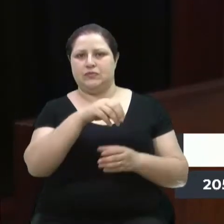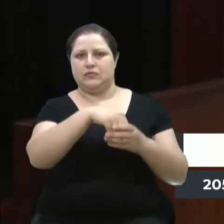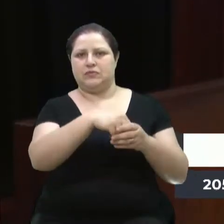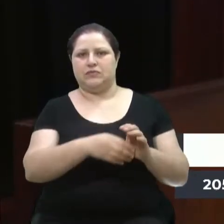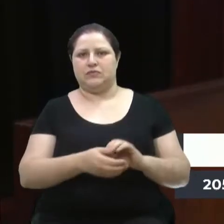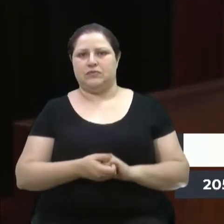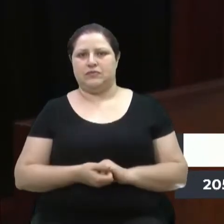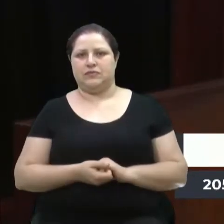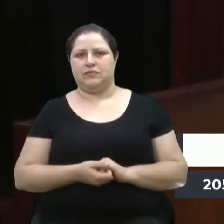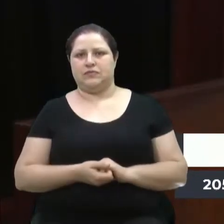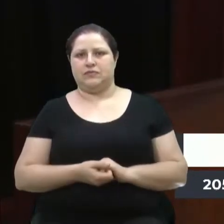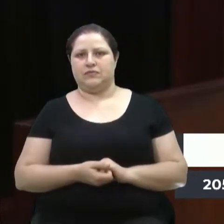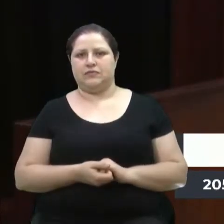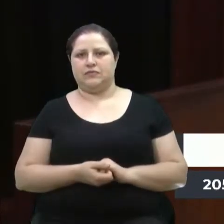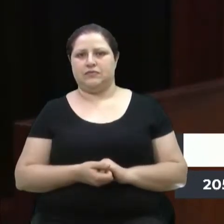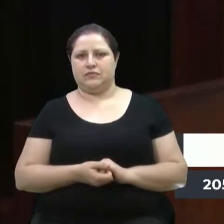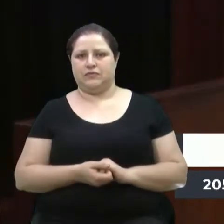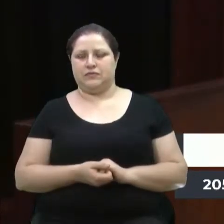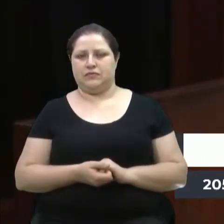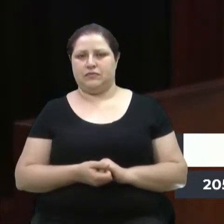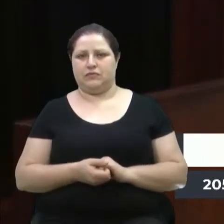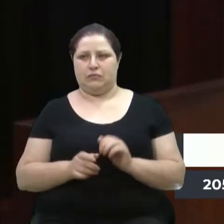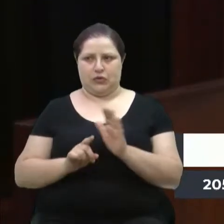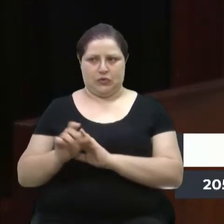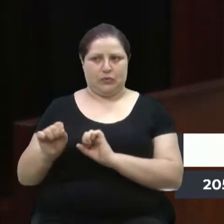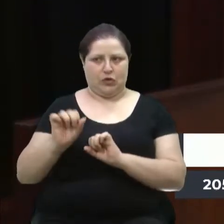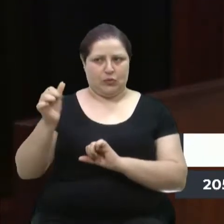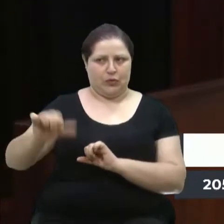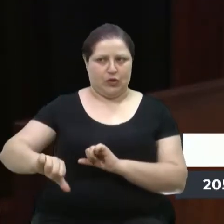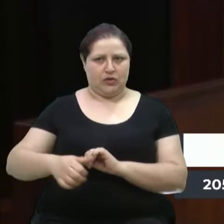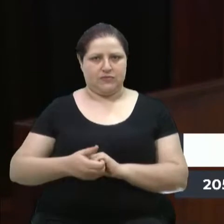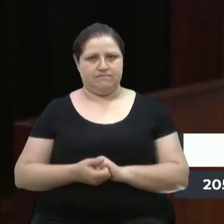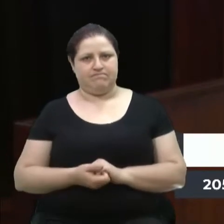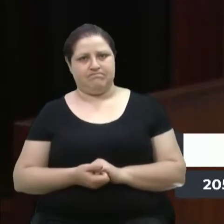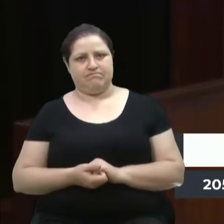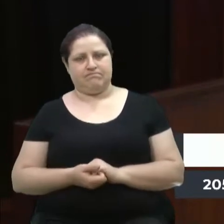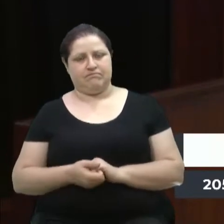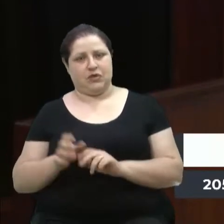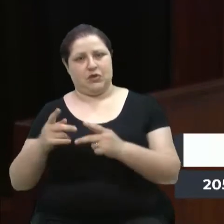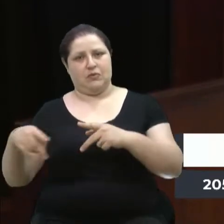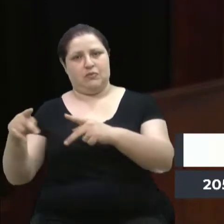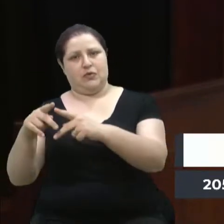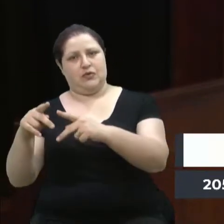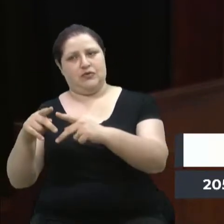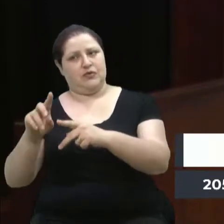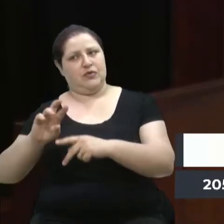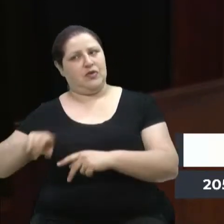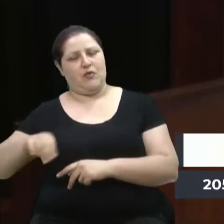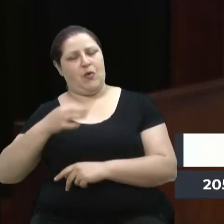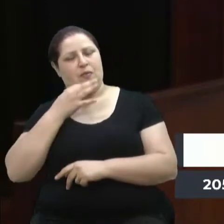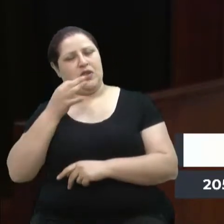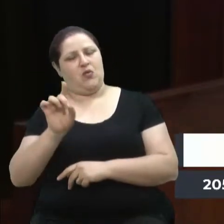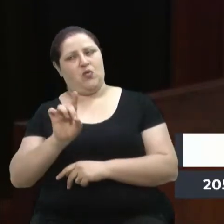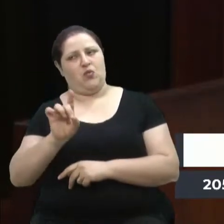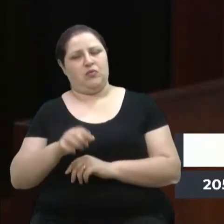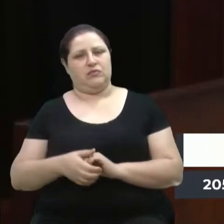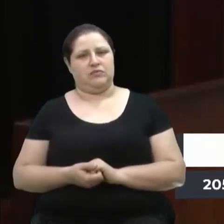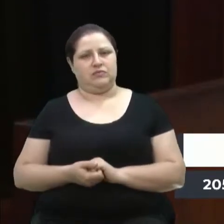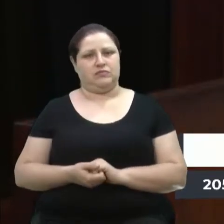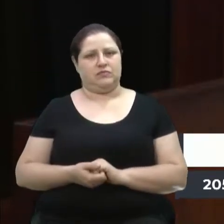a vereadora podia ser pior olha Vereador não é opinião da população outra Vereador fantinel